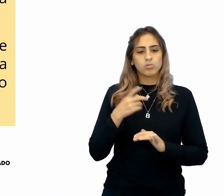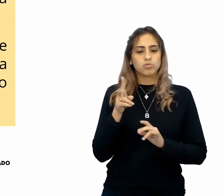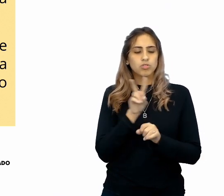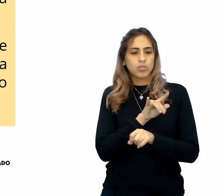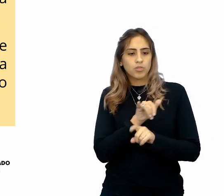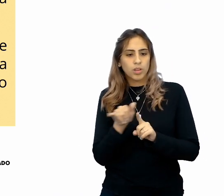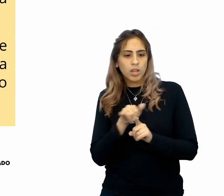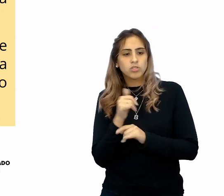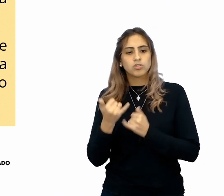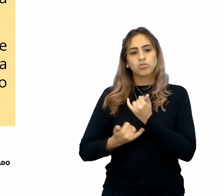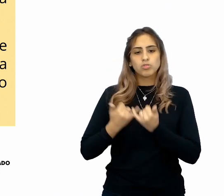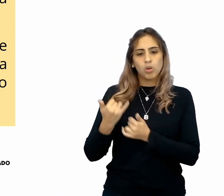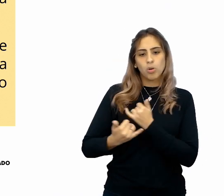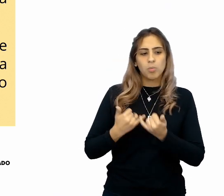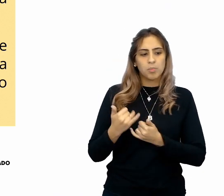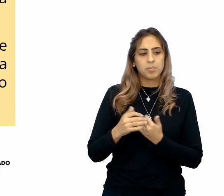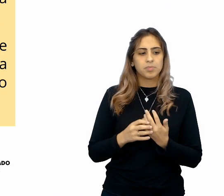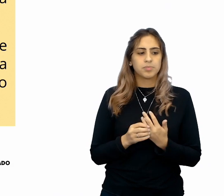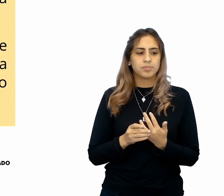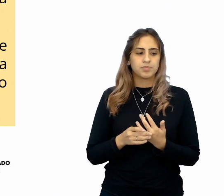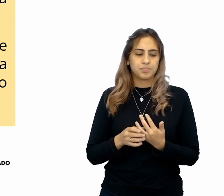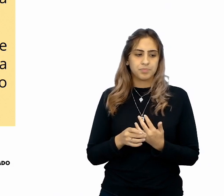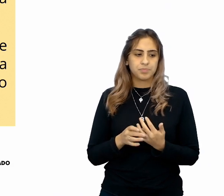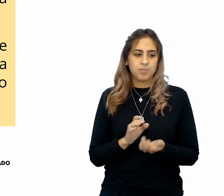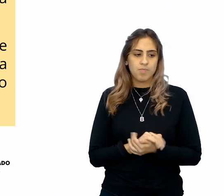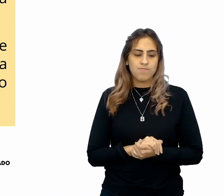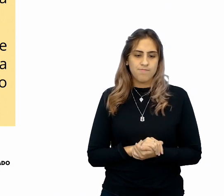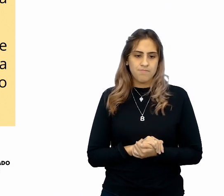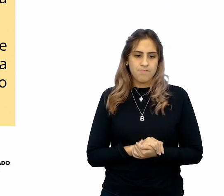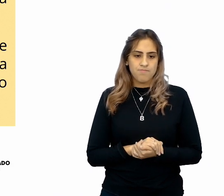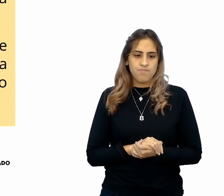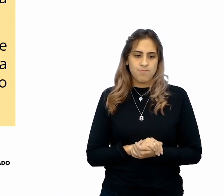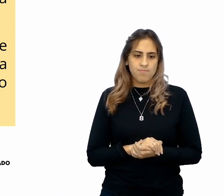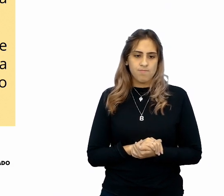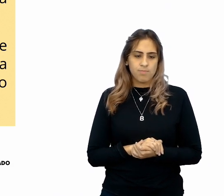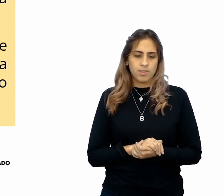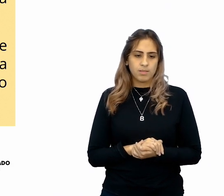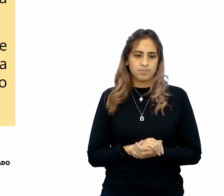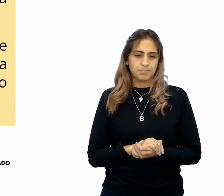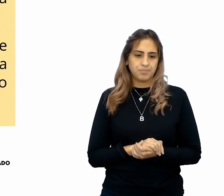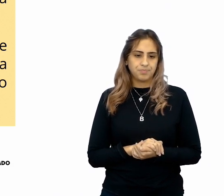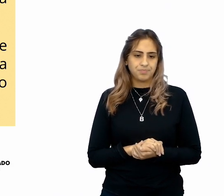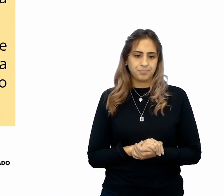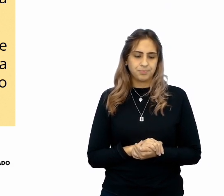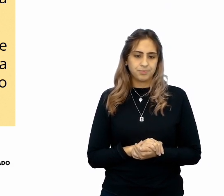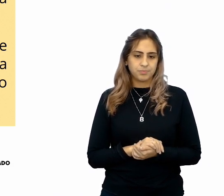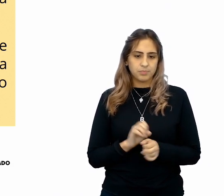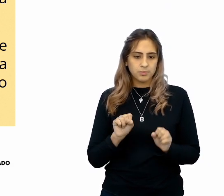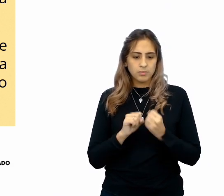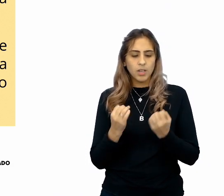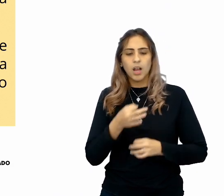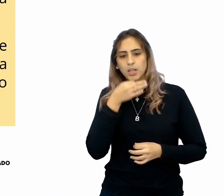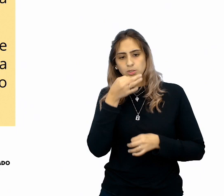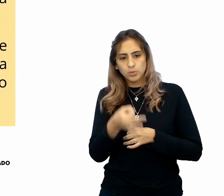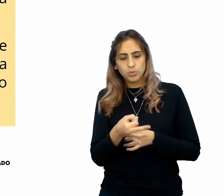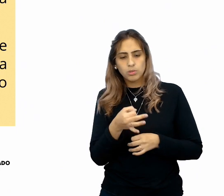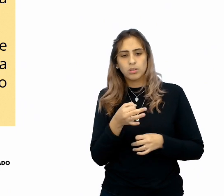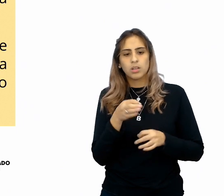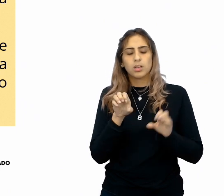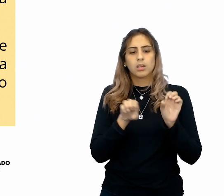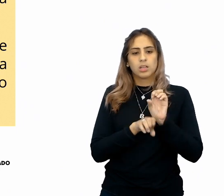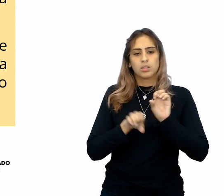e brincadeiras, seja elas digitais ou impressas, o tema, o assunto, a